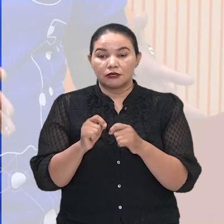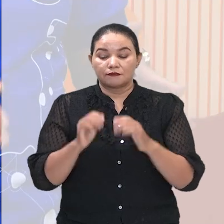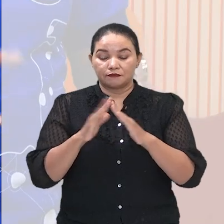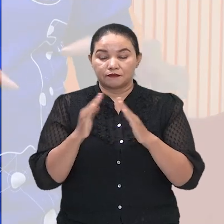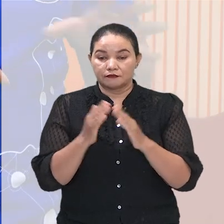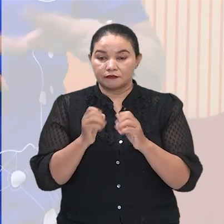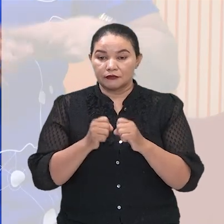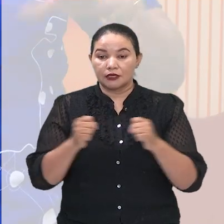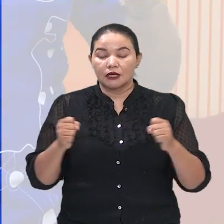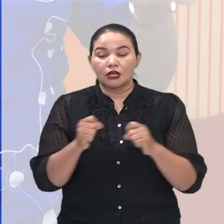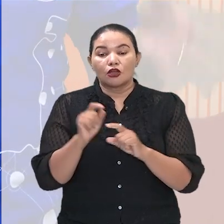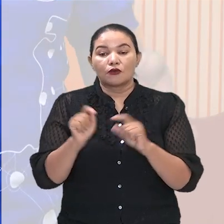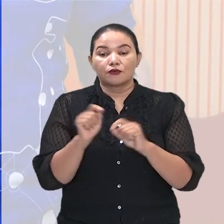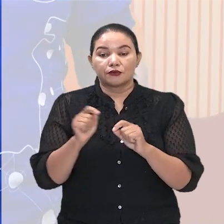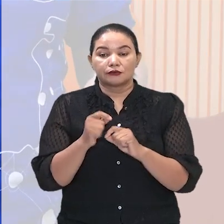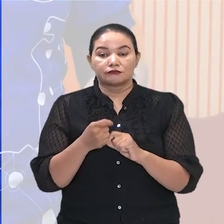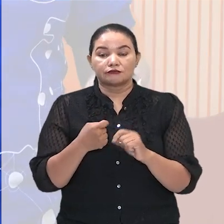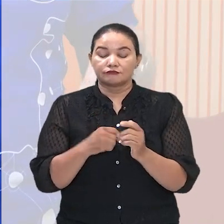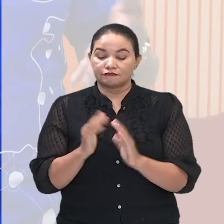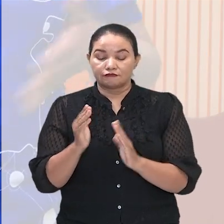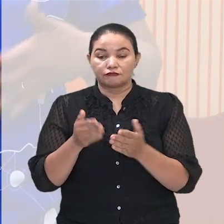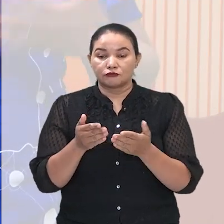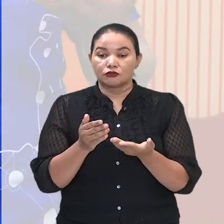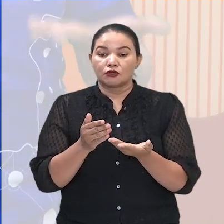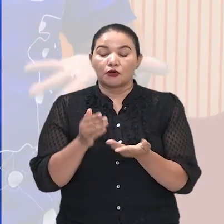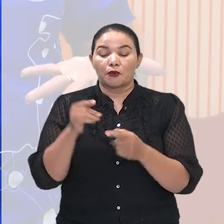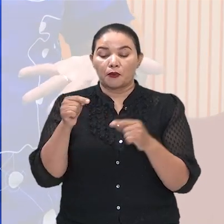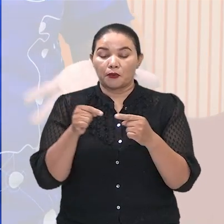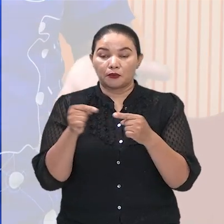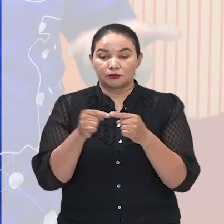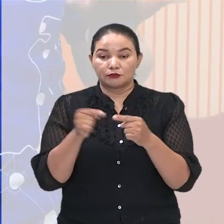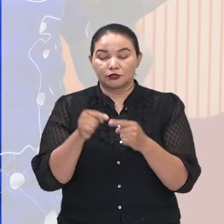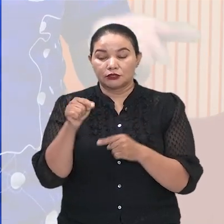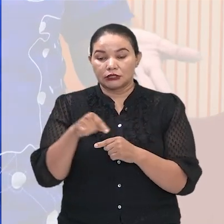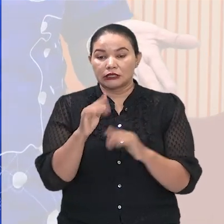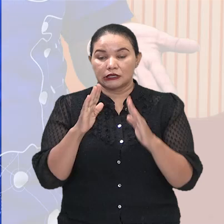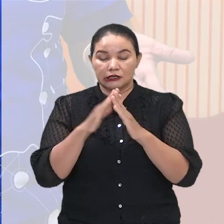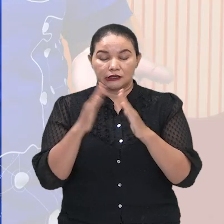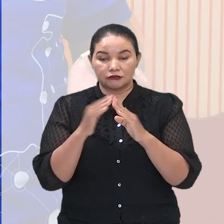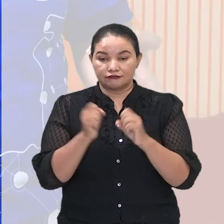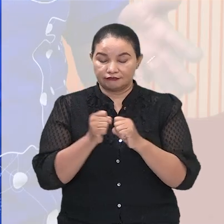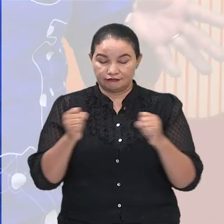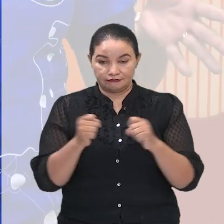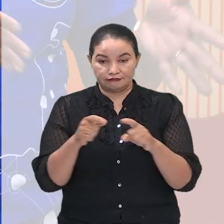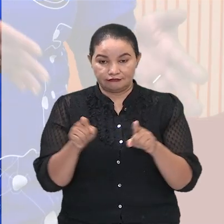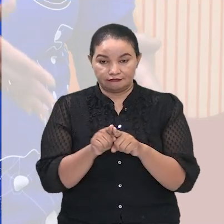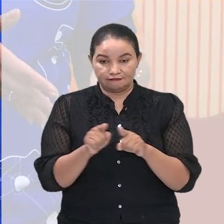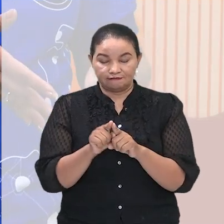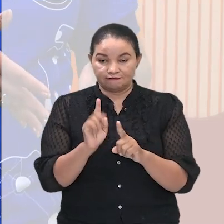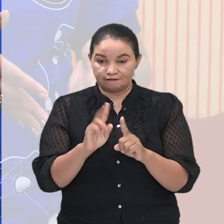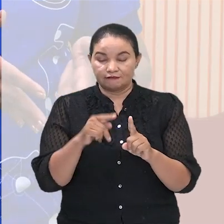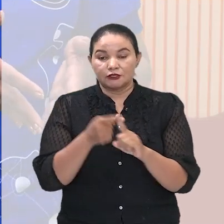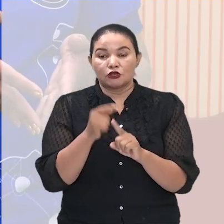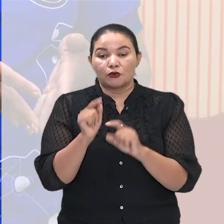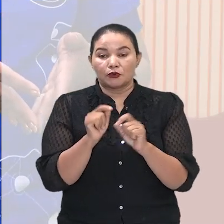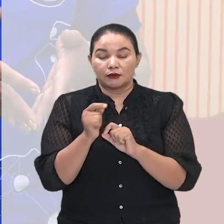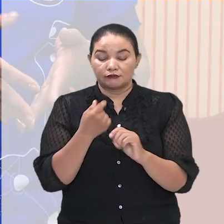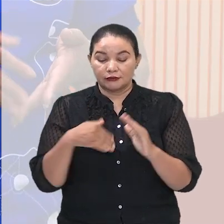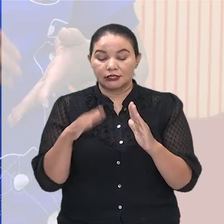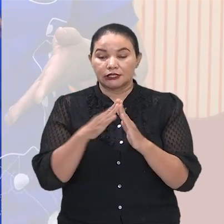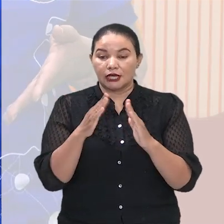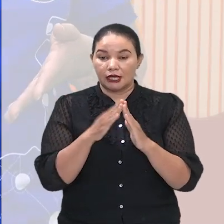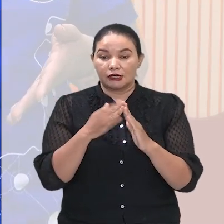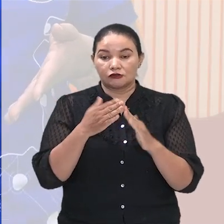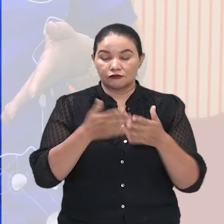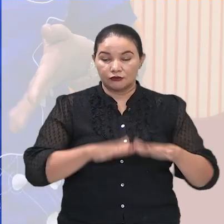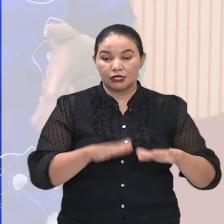destinada à casa do senhor, que é chamado de casa grande, que além de servir de moradia, também servia